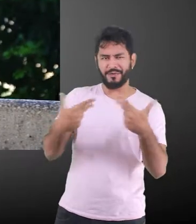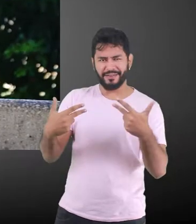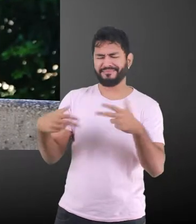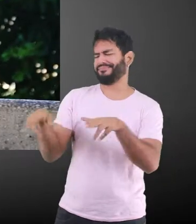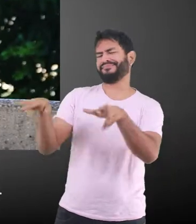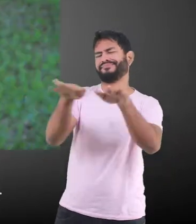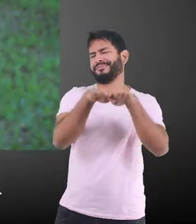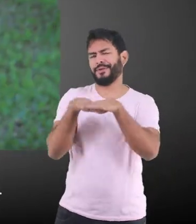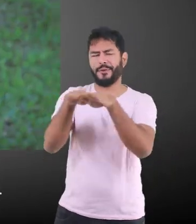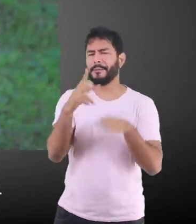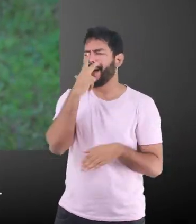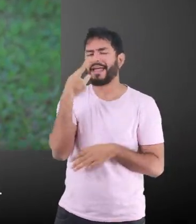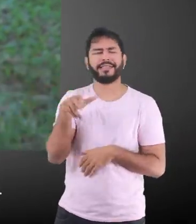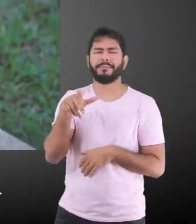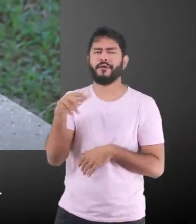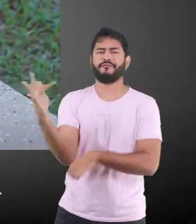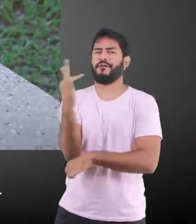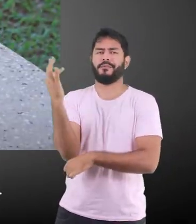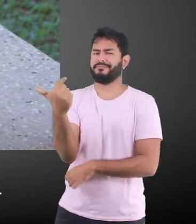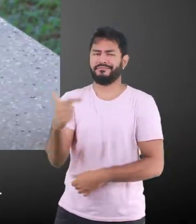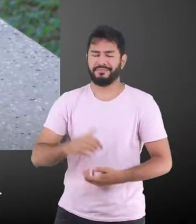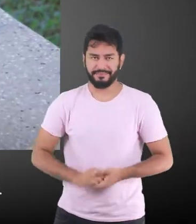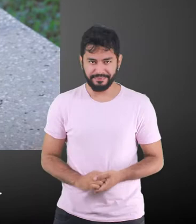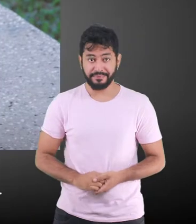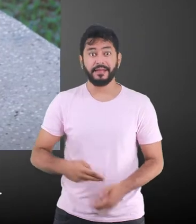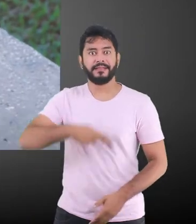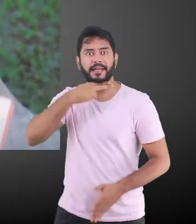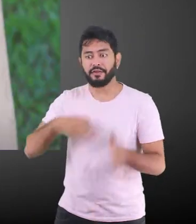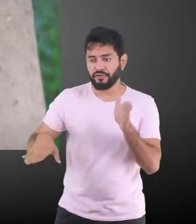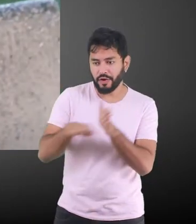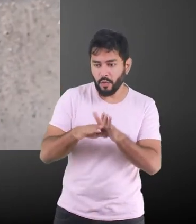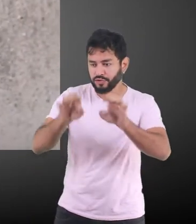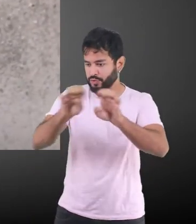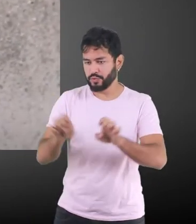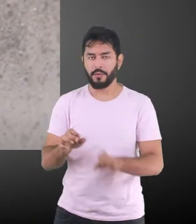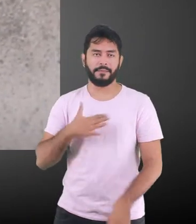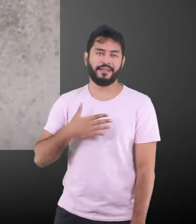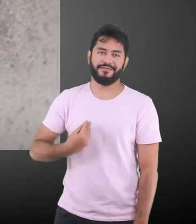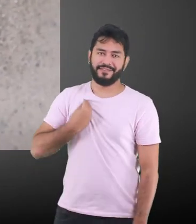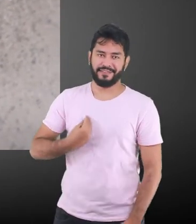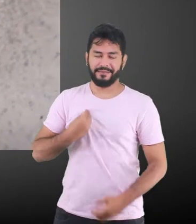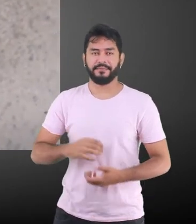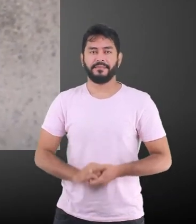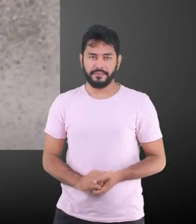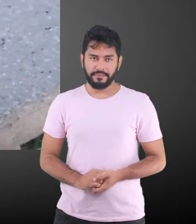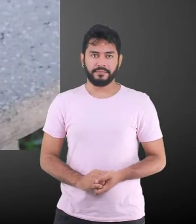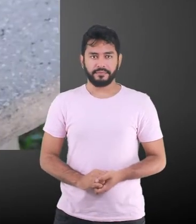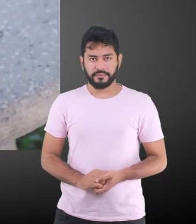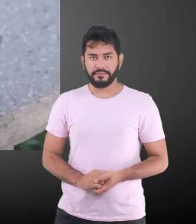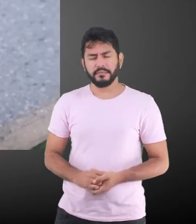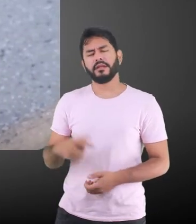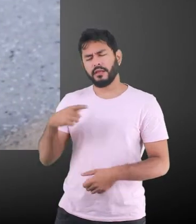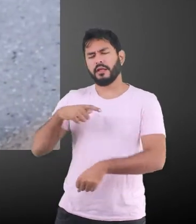tão formal. Minha neta, ela veio para me estruturar em muita coisa. Eu sou um misto, né? Eu tenho meus tempos de minhas horinhas